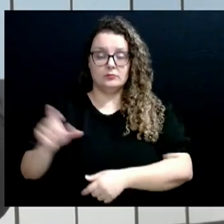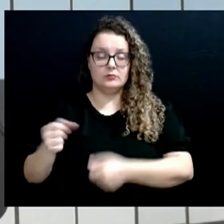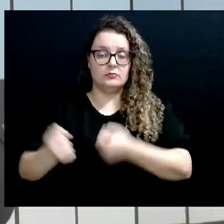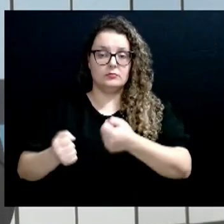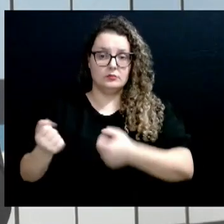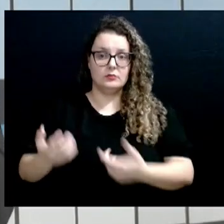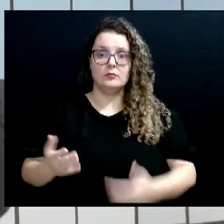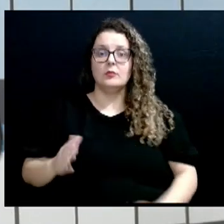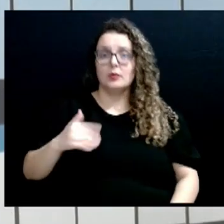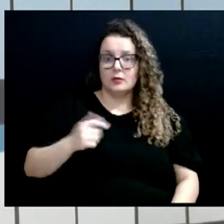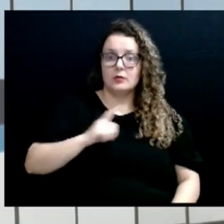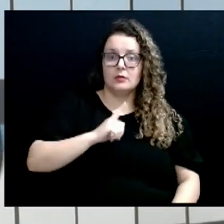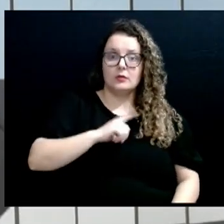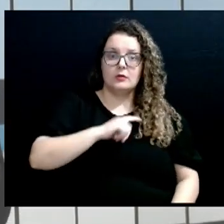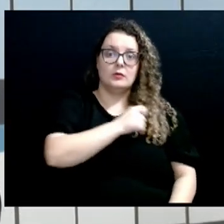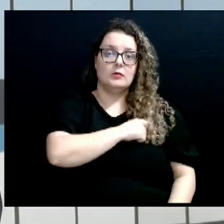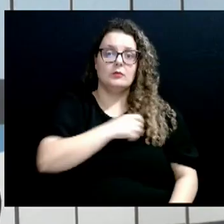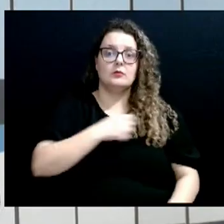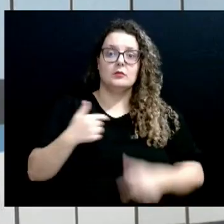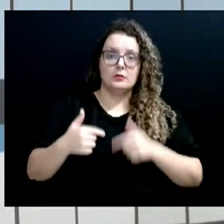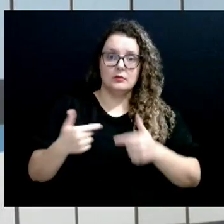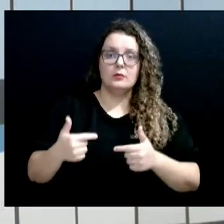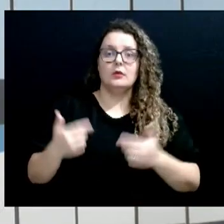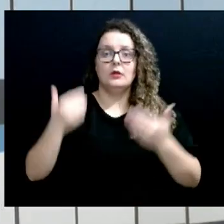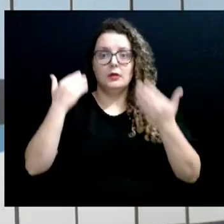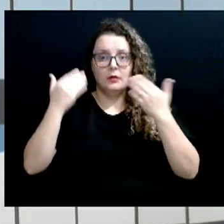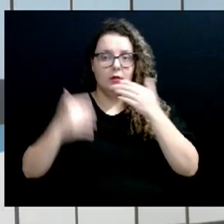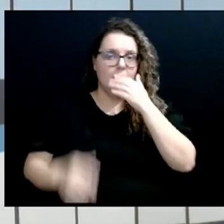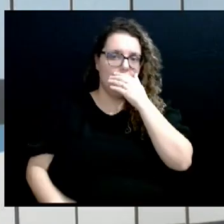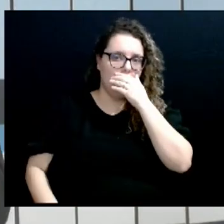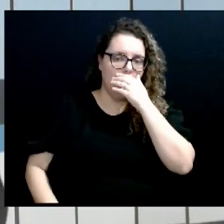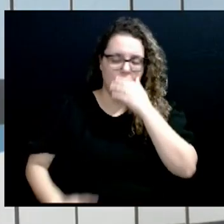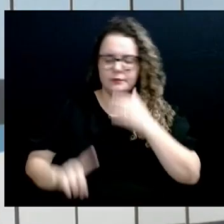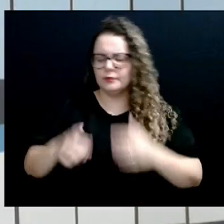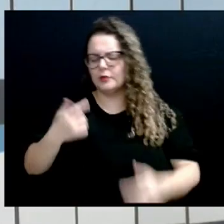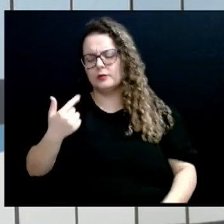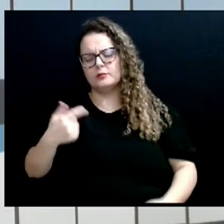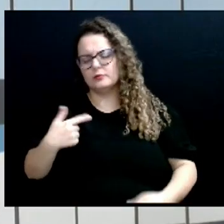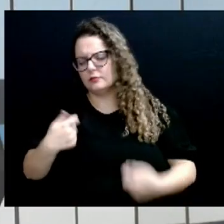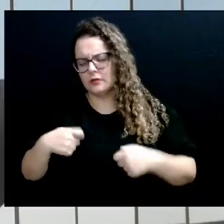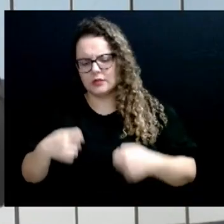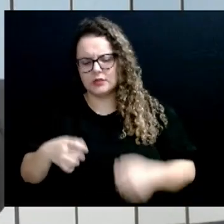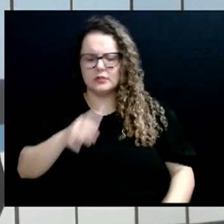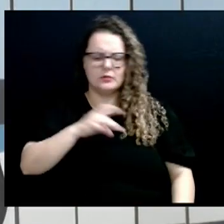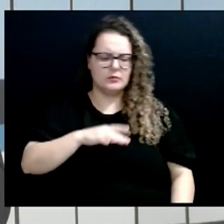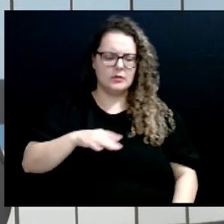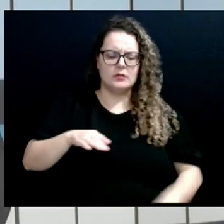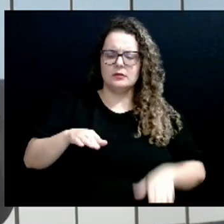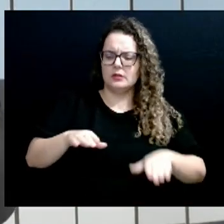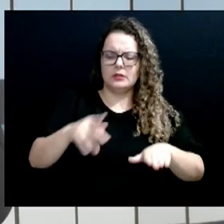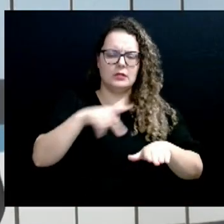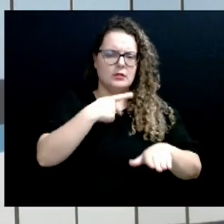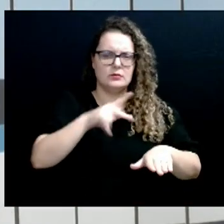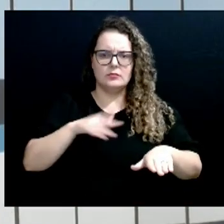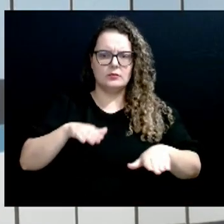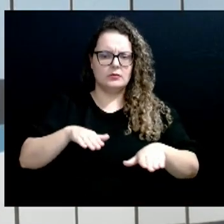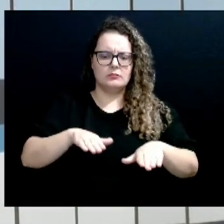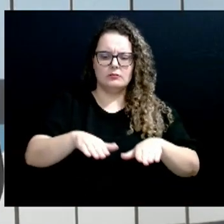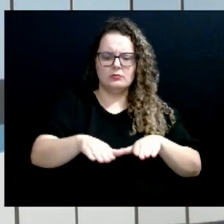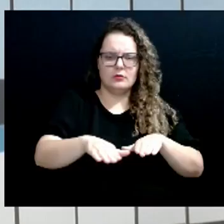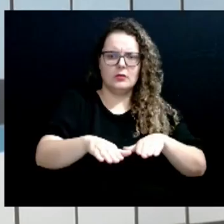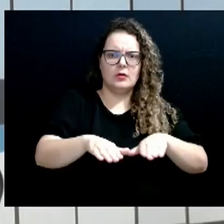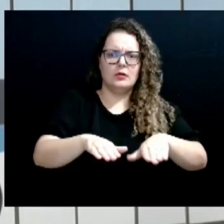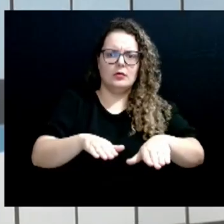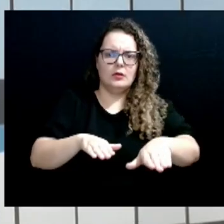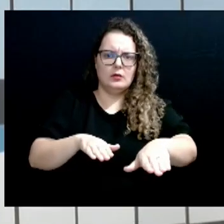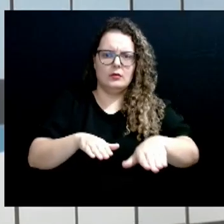né, fazendo aulas, eles trabalham esse lado psicológico. Olha, você não precisa ter medo, você está na sua faixa, porque muitas pessoas, uma grande parcela da população vem